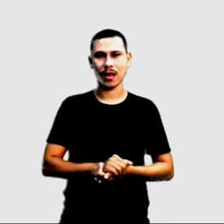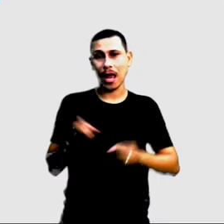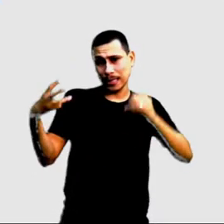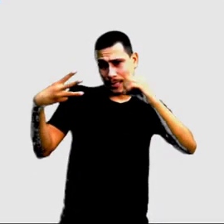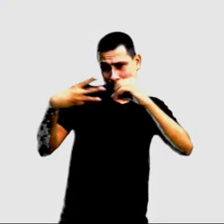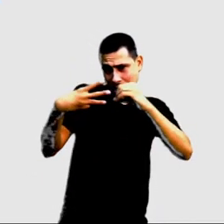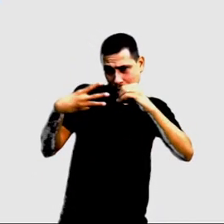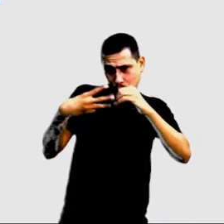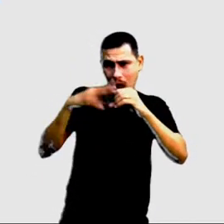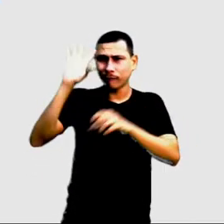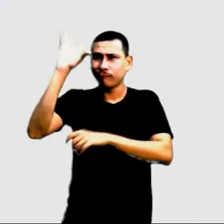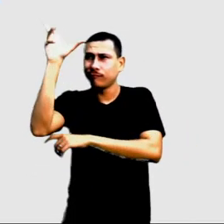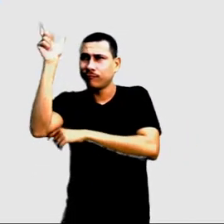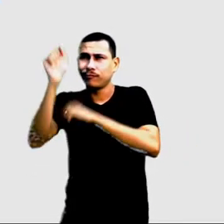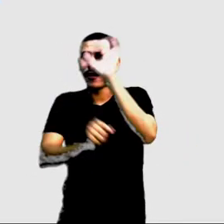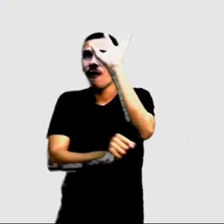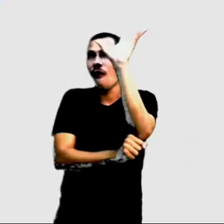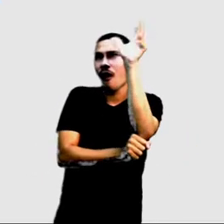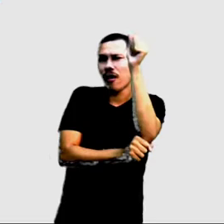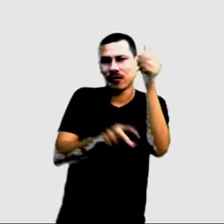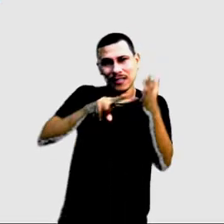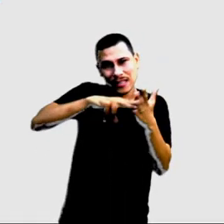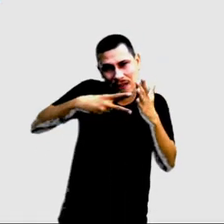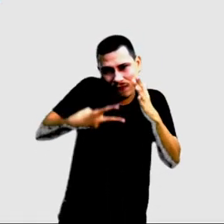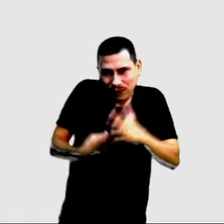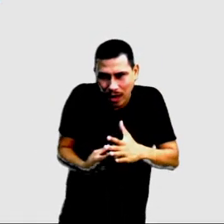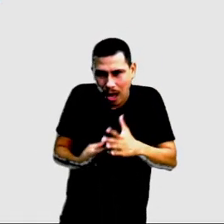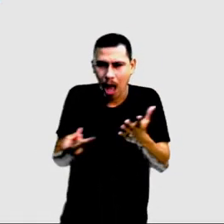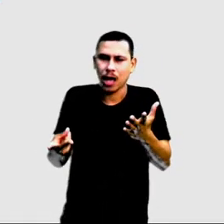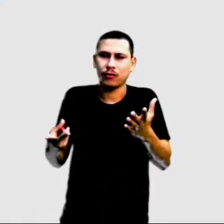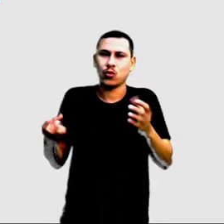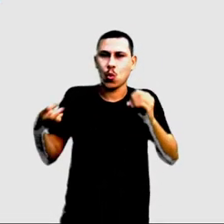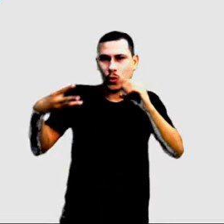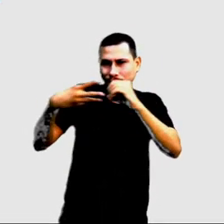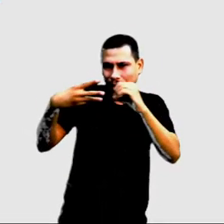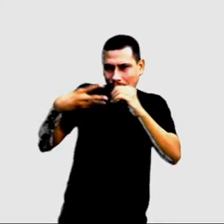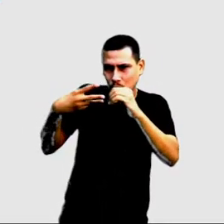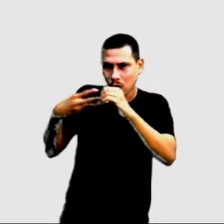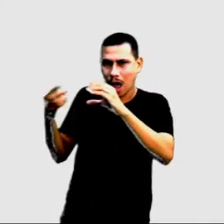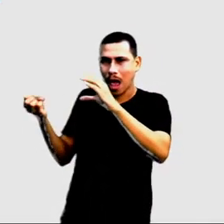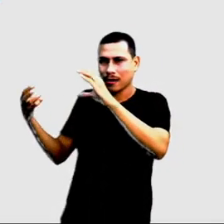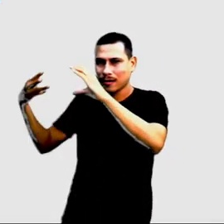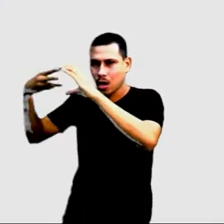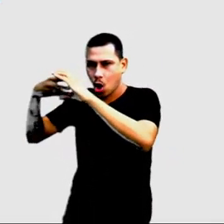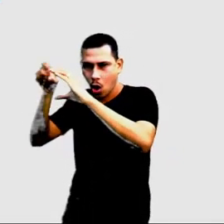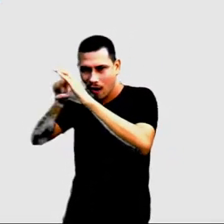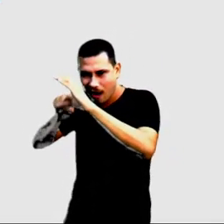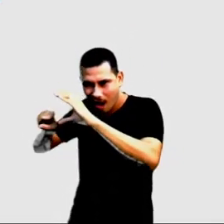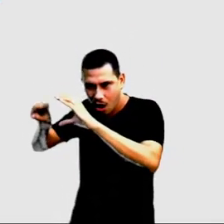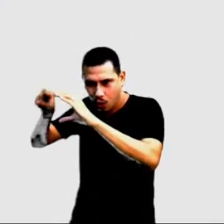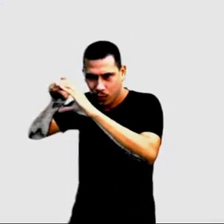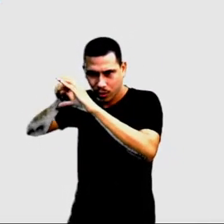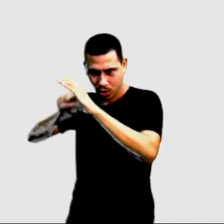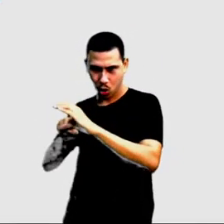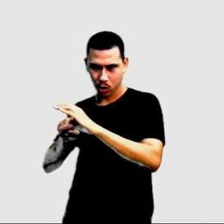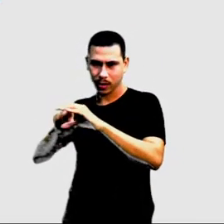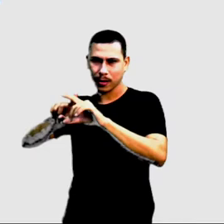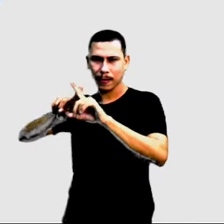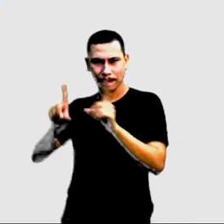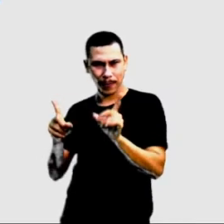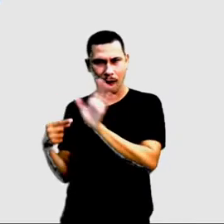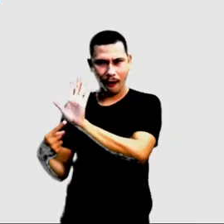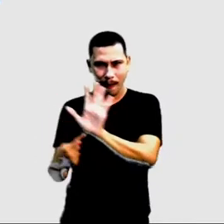célula vegetal é uma célula eucarionte. Entre suas peculiaridades,